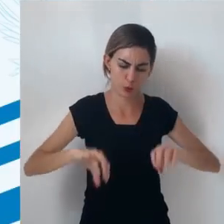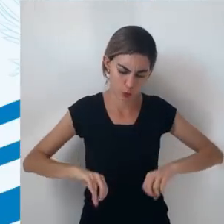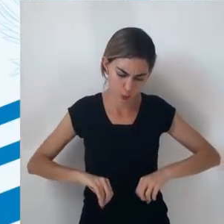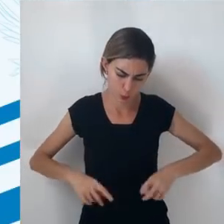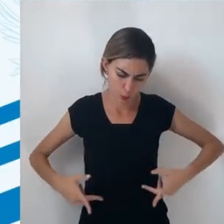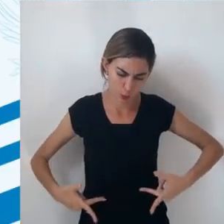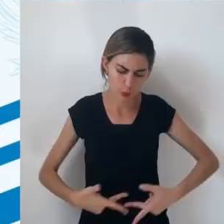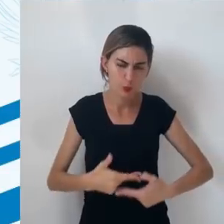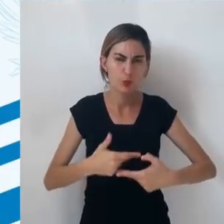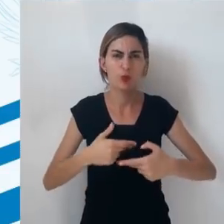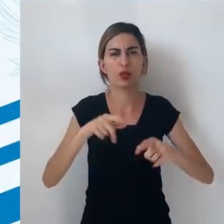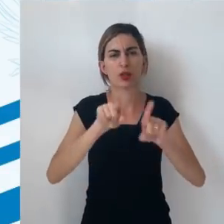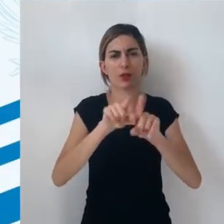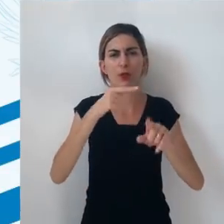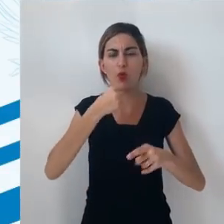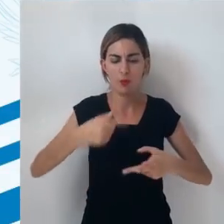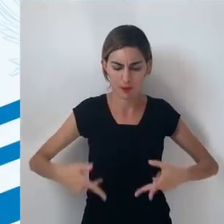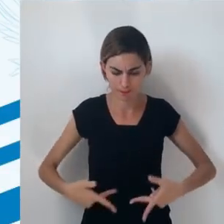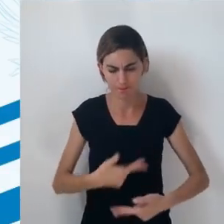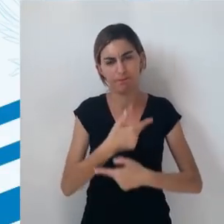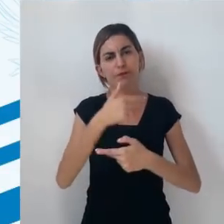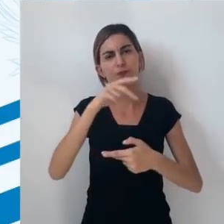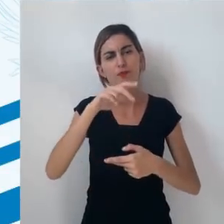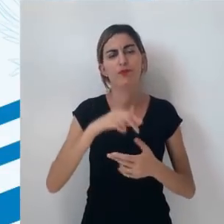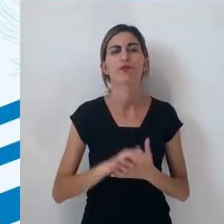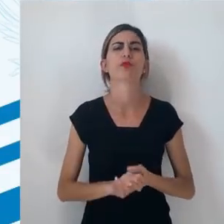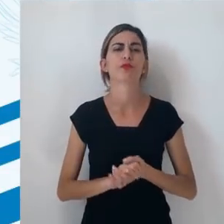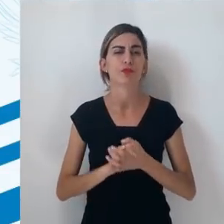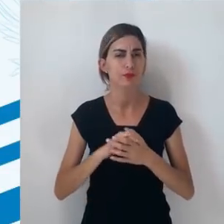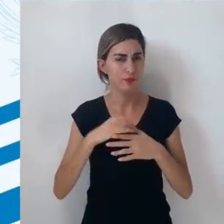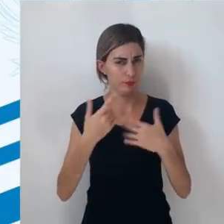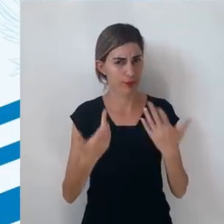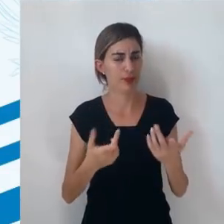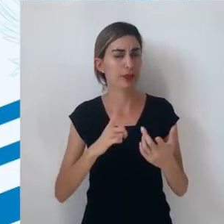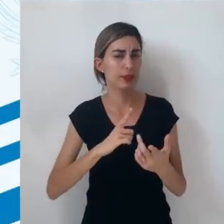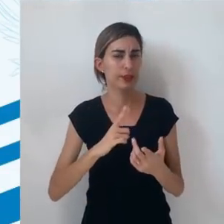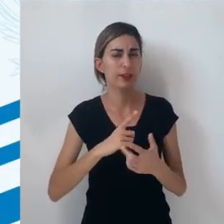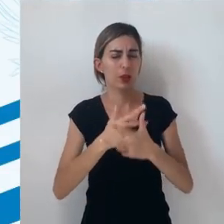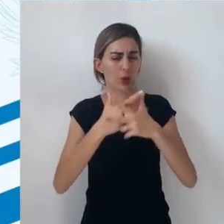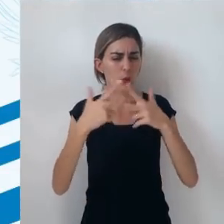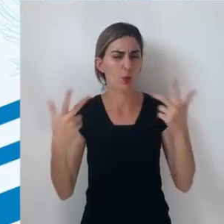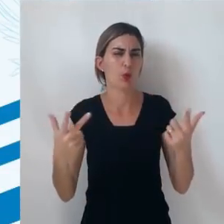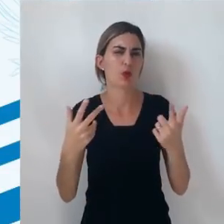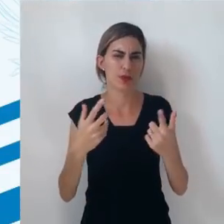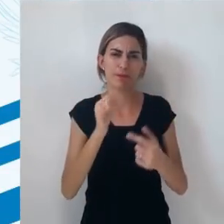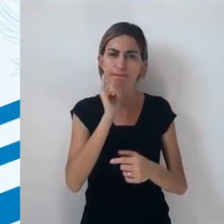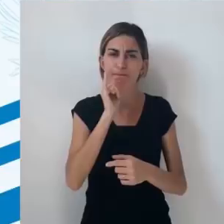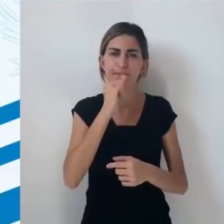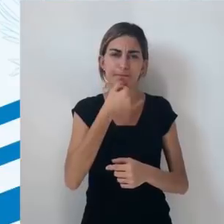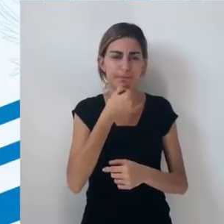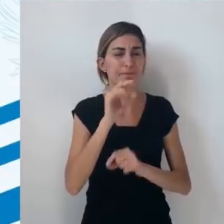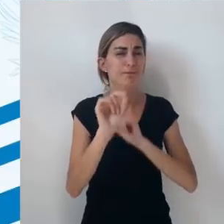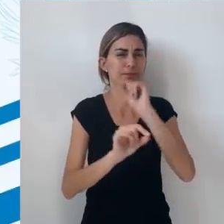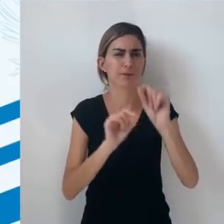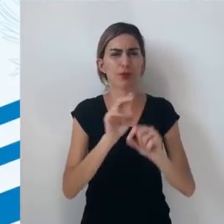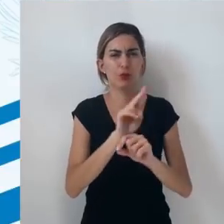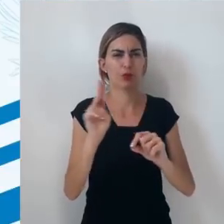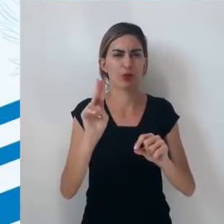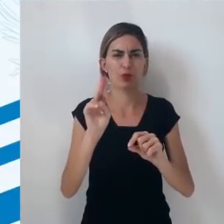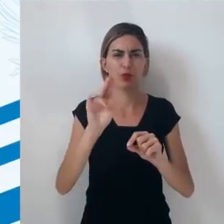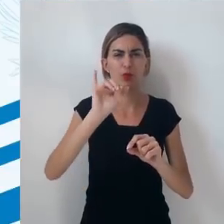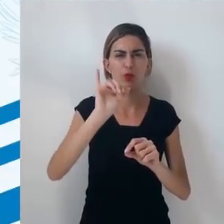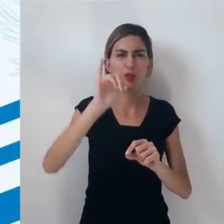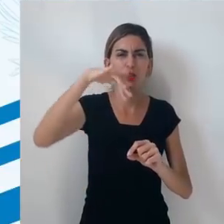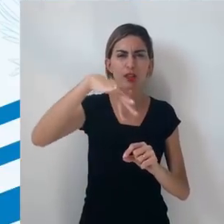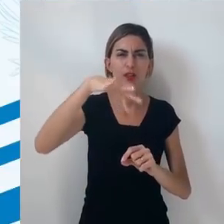e a vasectomia. Só que existe uma coisa que é muito triste, que se